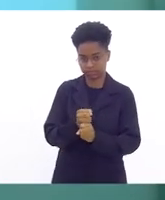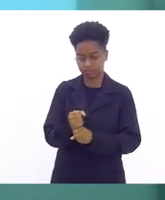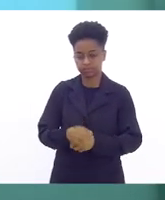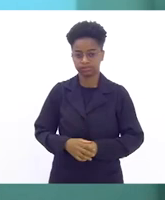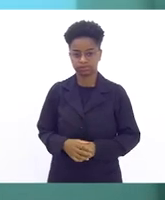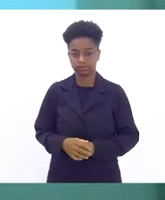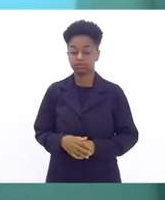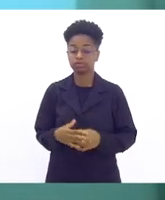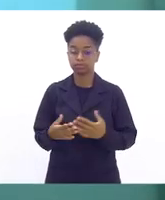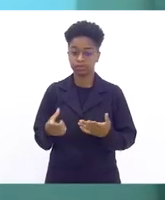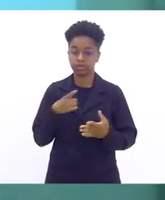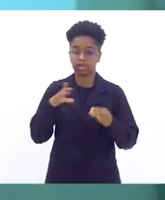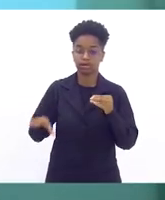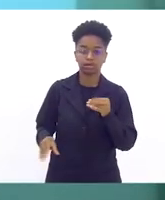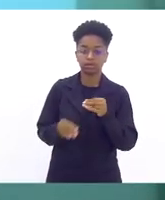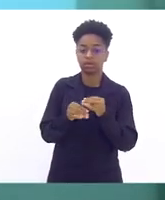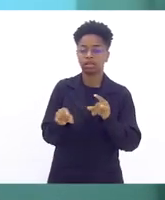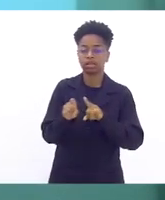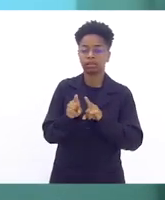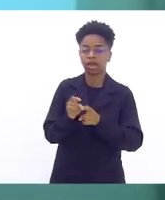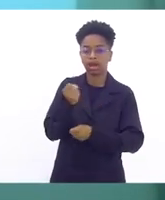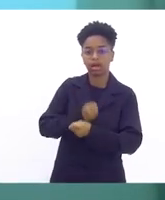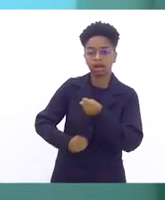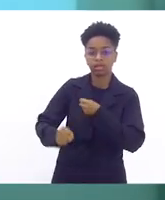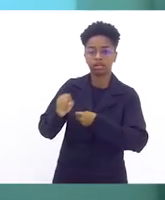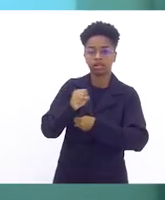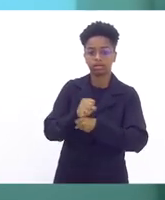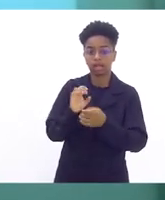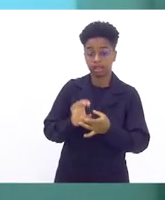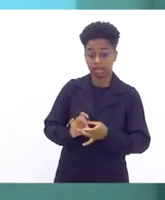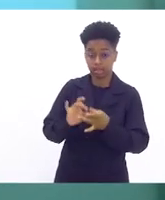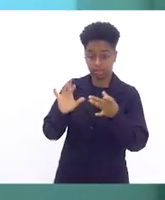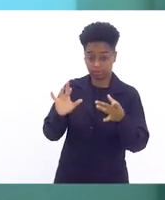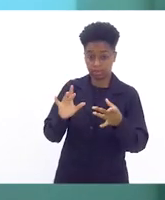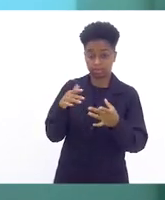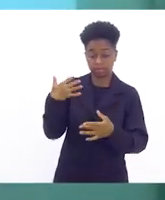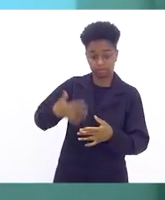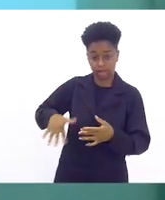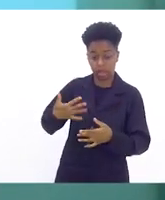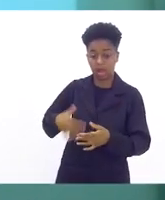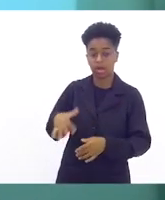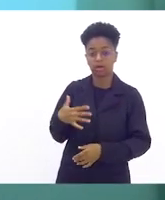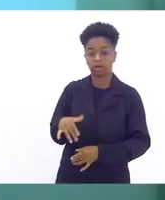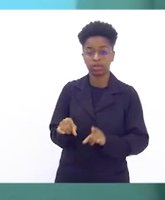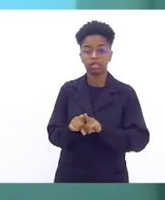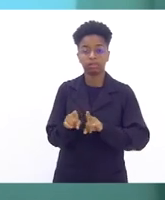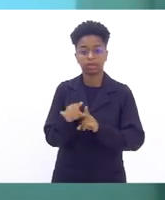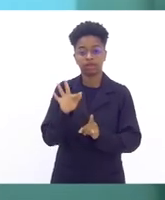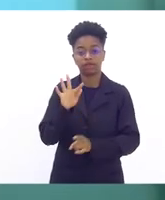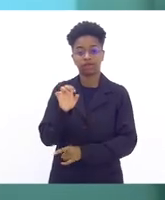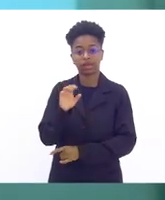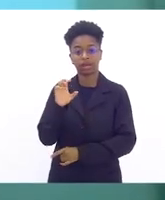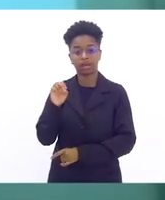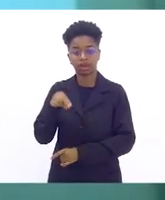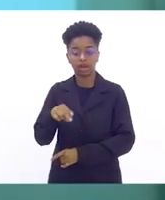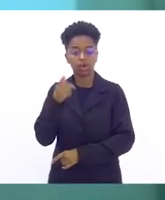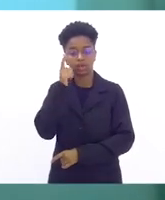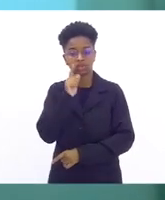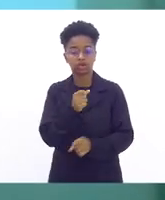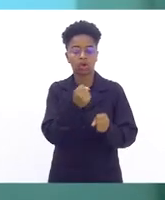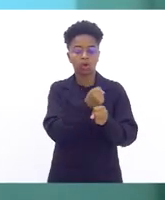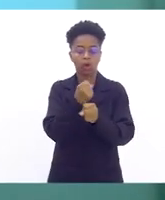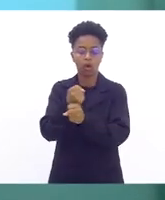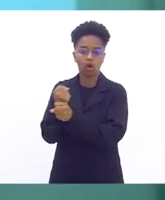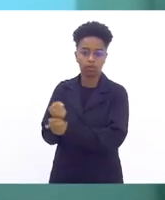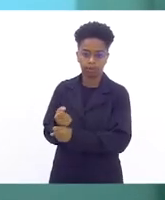tivemos um incremento no fim do ano passado uma liberação custosa para concluir algumas obras que